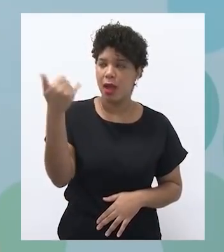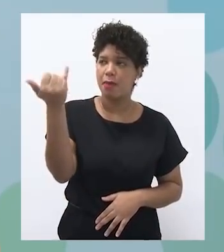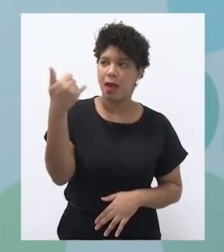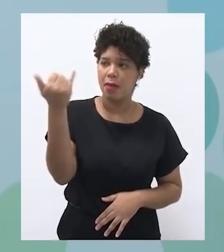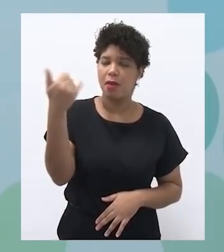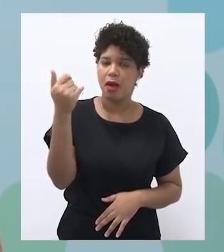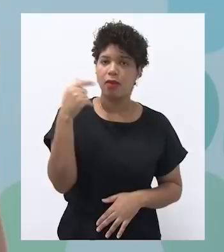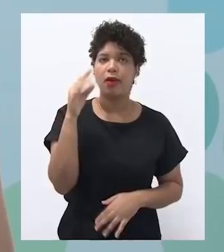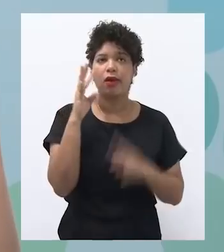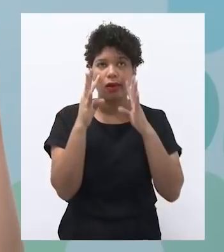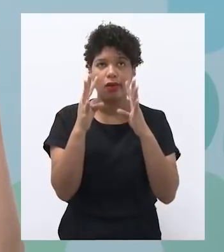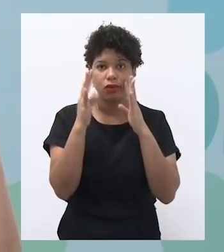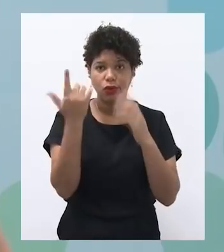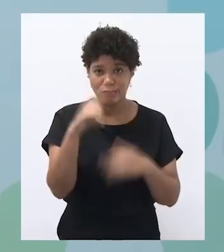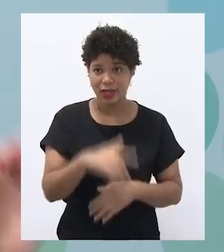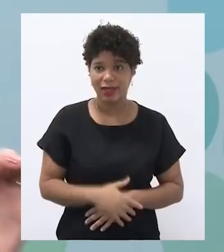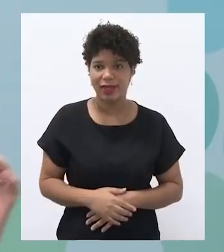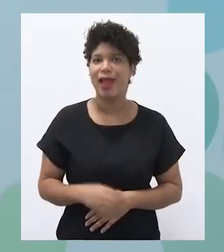com